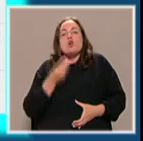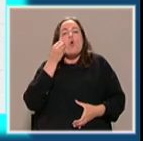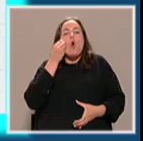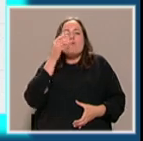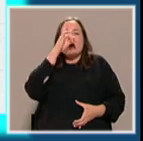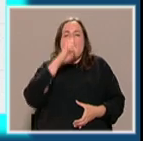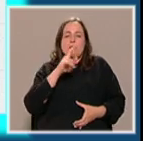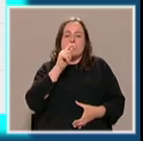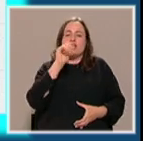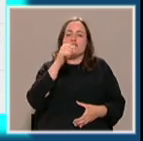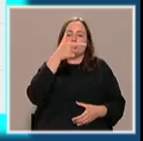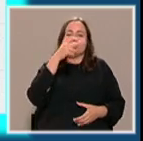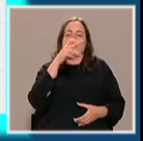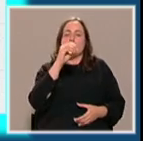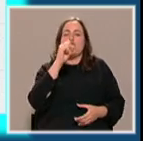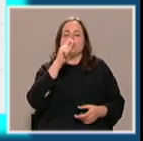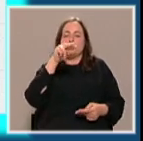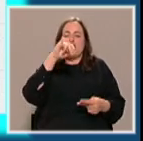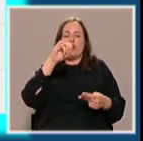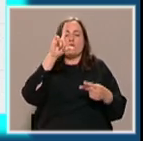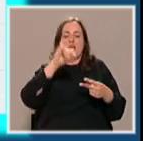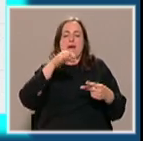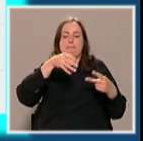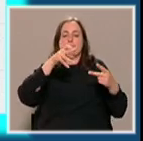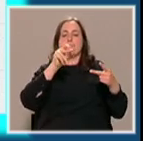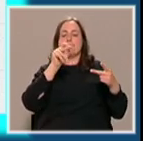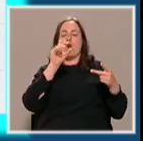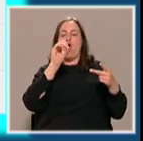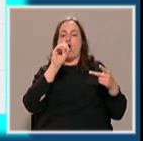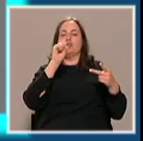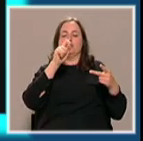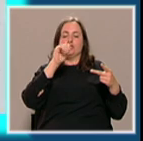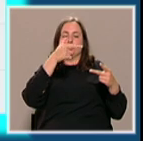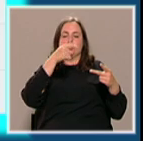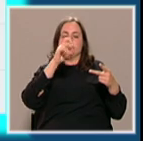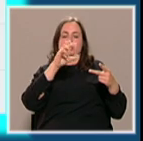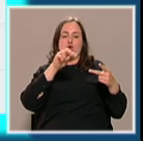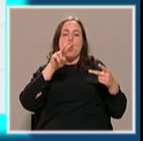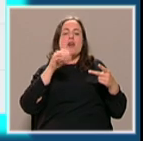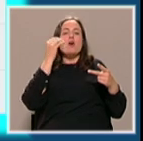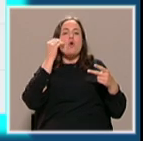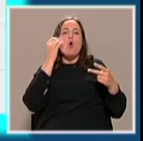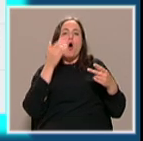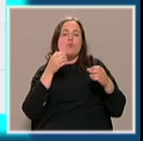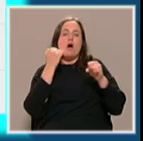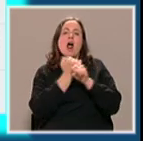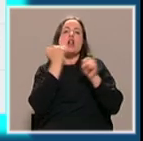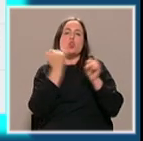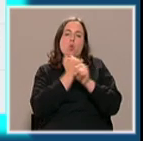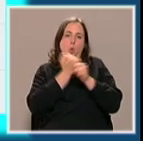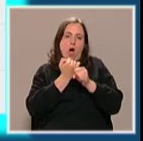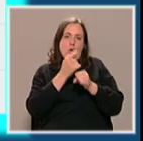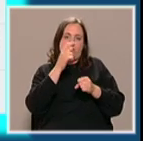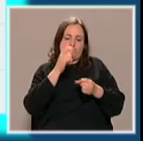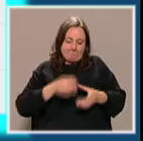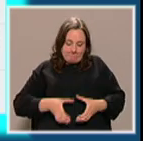forma é que o estrogênio e a progesterona são responsáveis pelas transformações na parede do endométrio. Então,